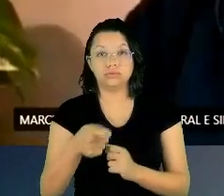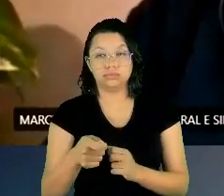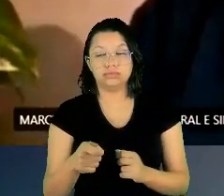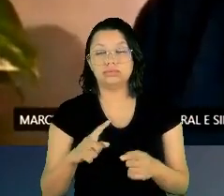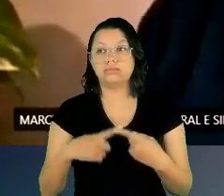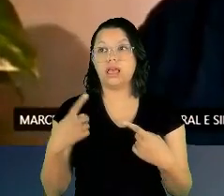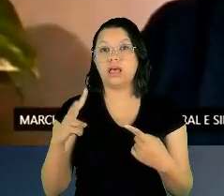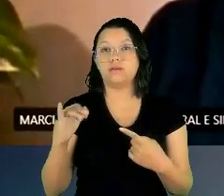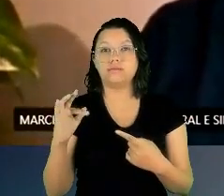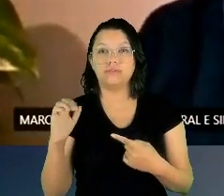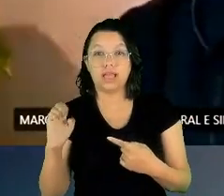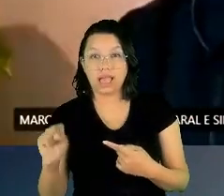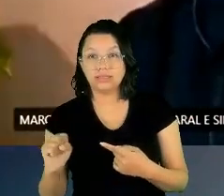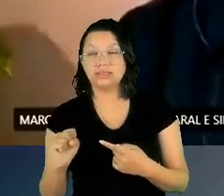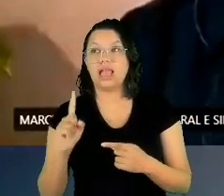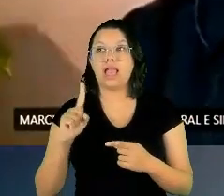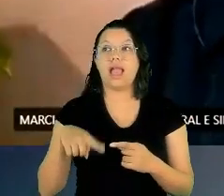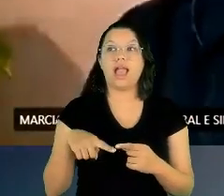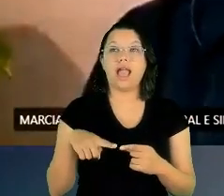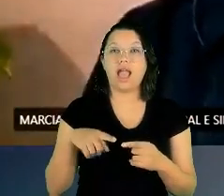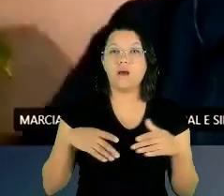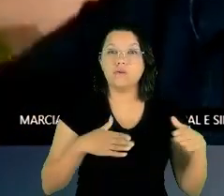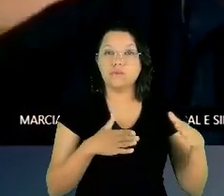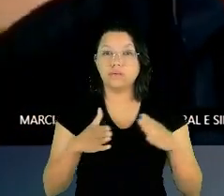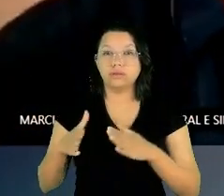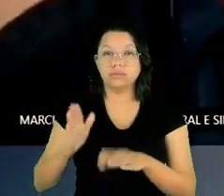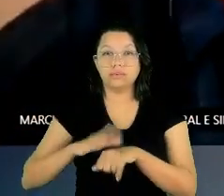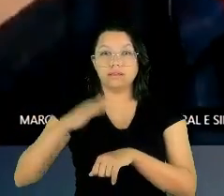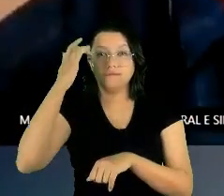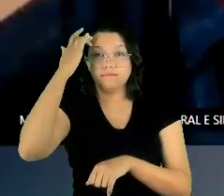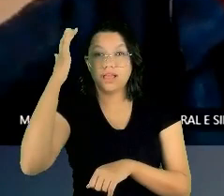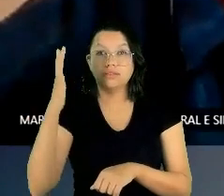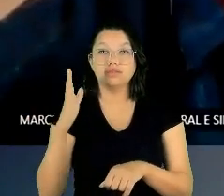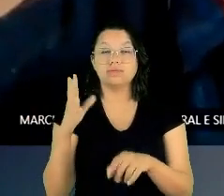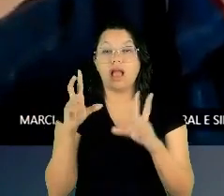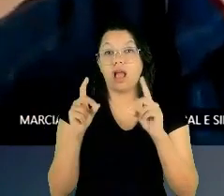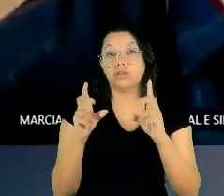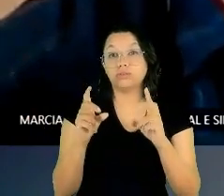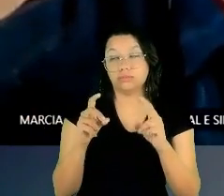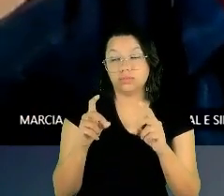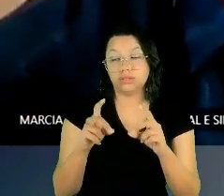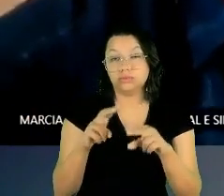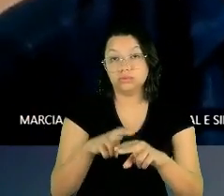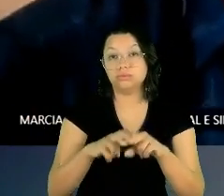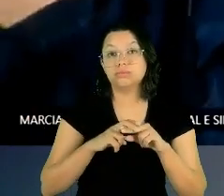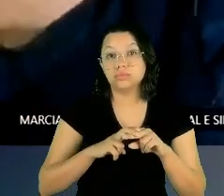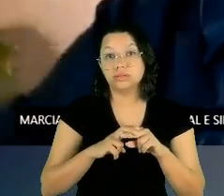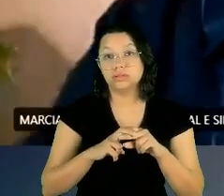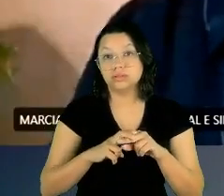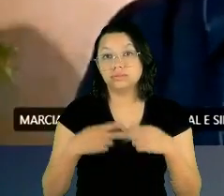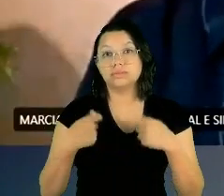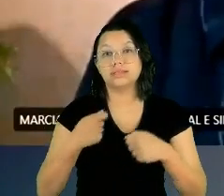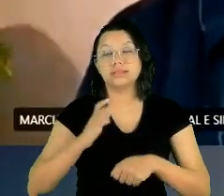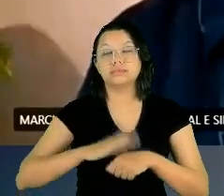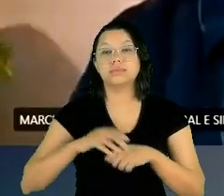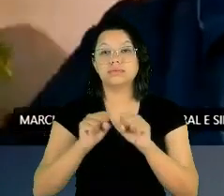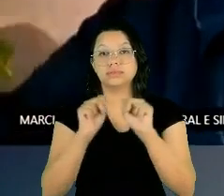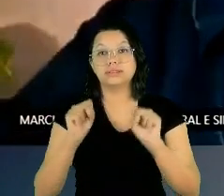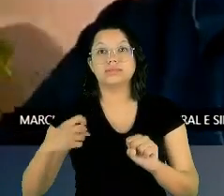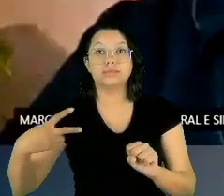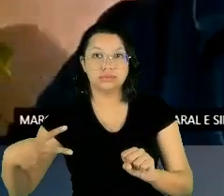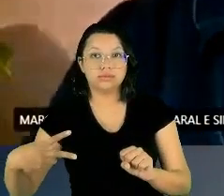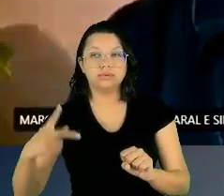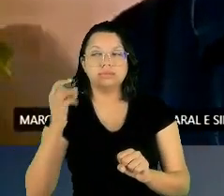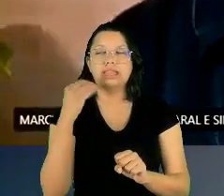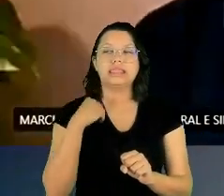juiz. Mas o viés, lembra que ele é um atalho mental automático, e é por isso que exige mais do sistema